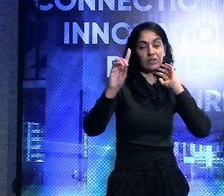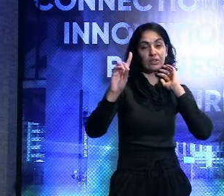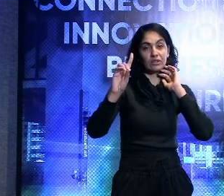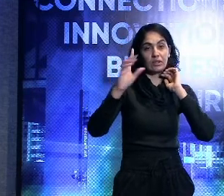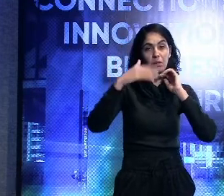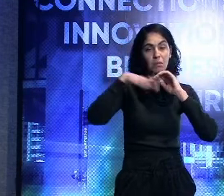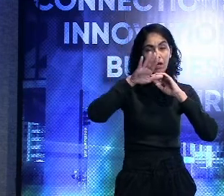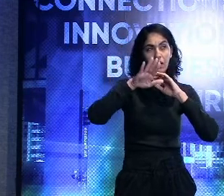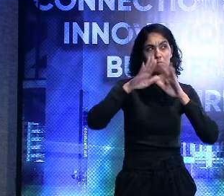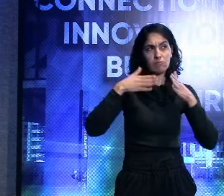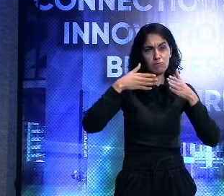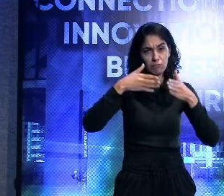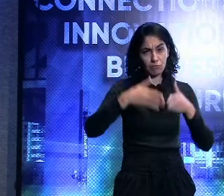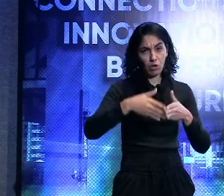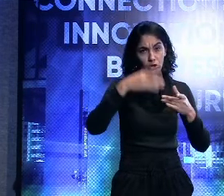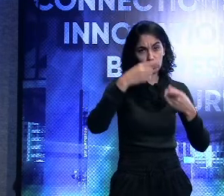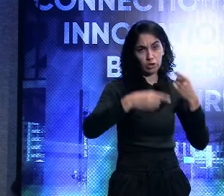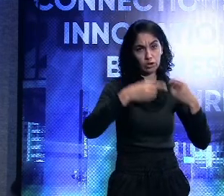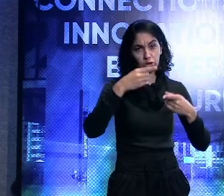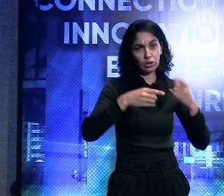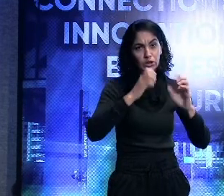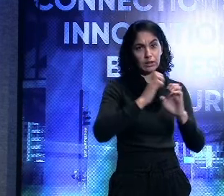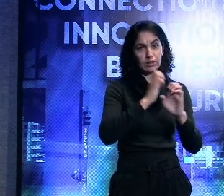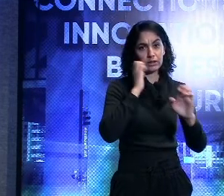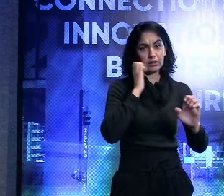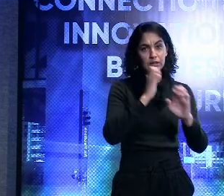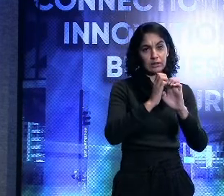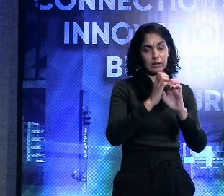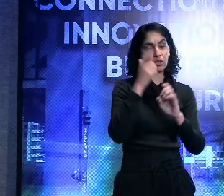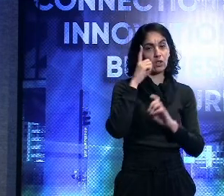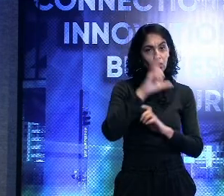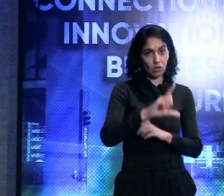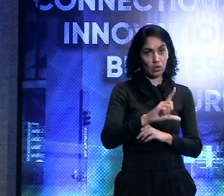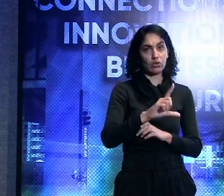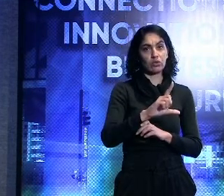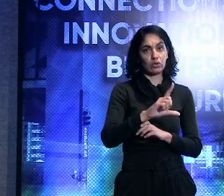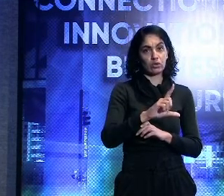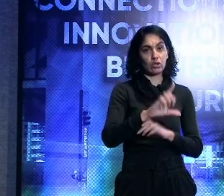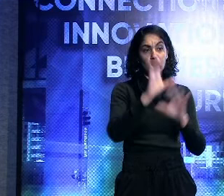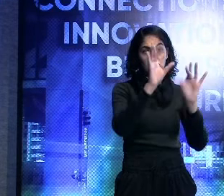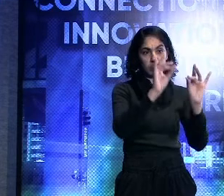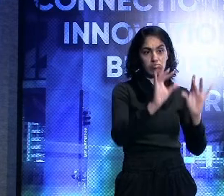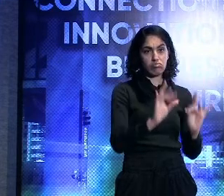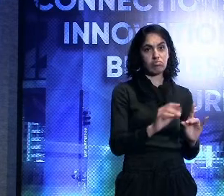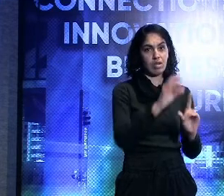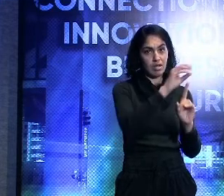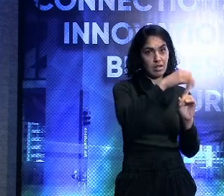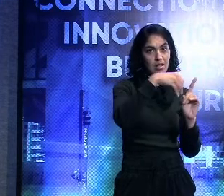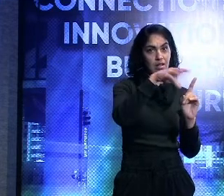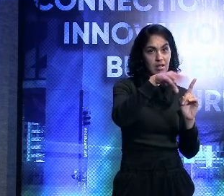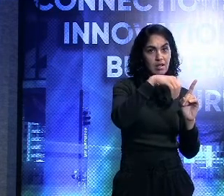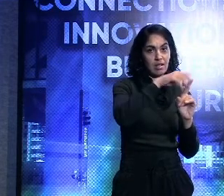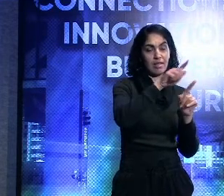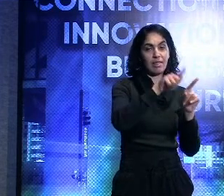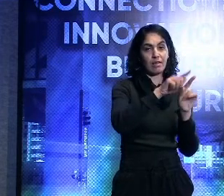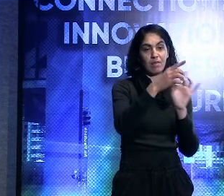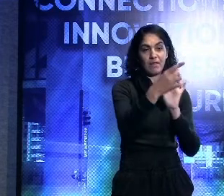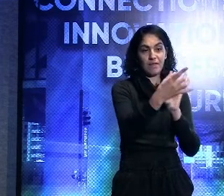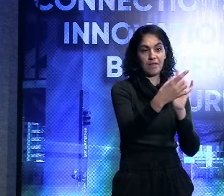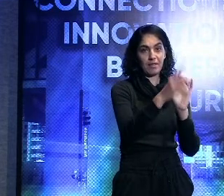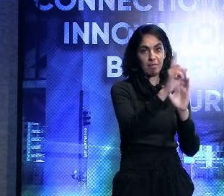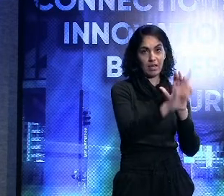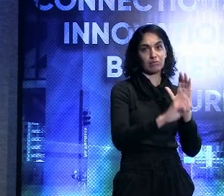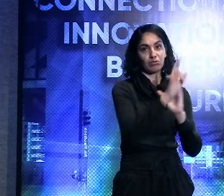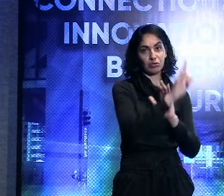no formato de discussão de engenharia, a gente vai conseguir sair com as especificações da API, com os feedbacks do usuário, pensando em Dev